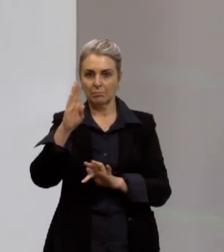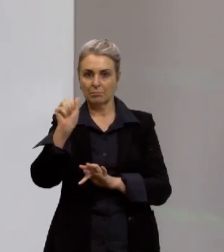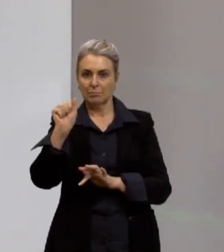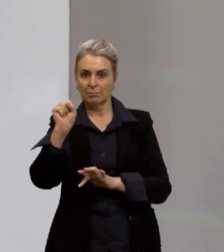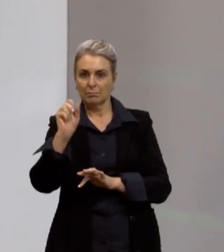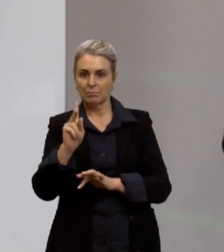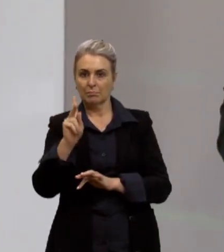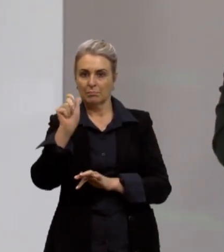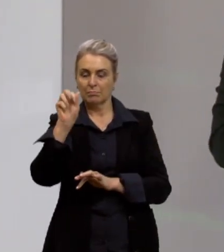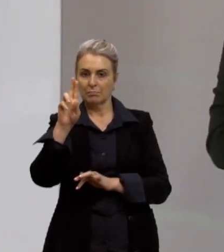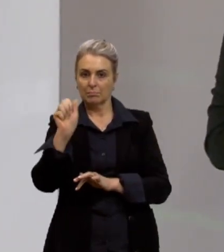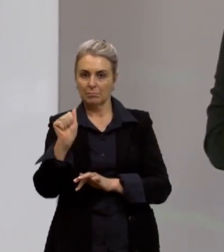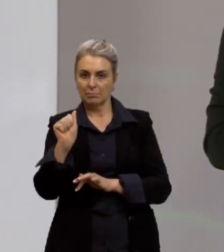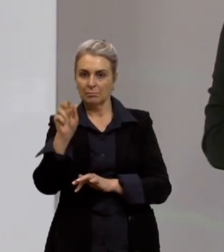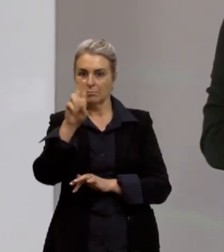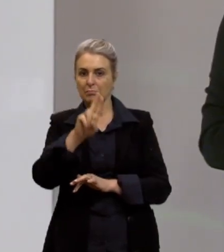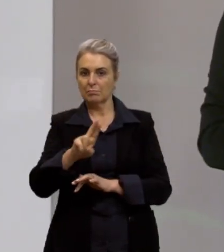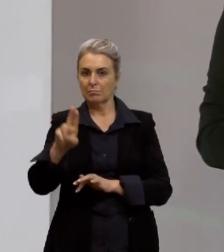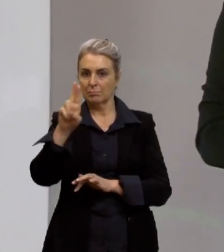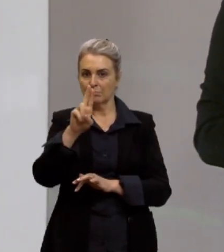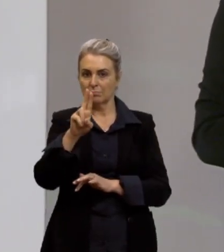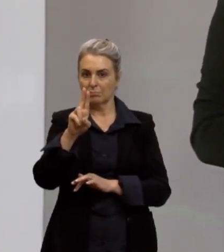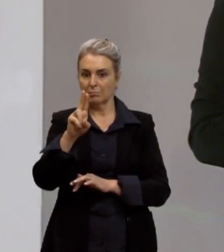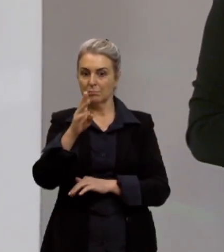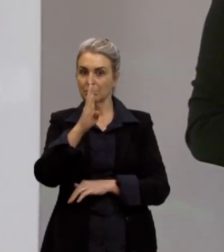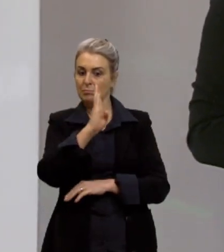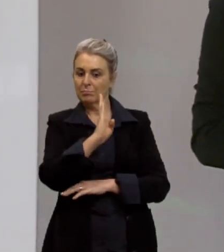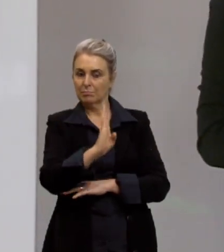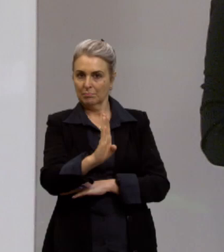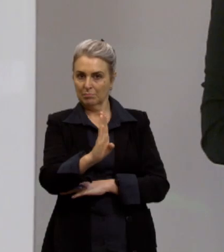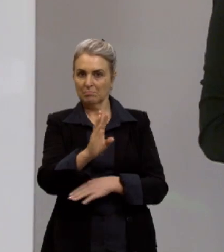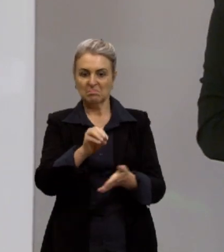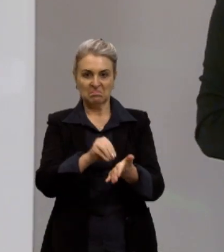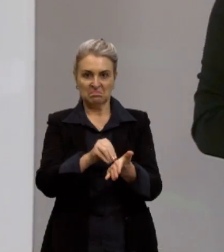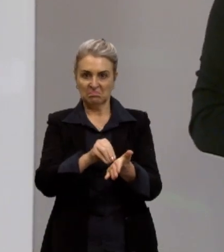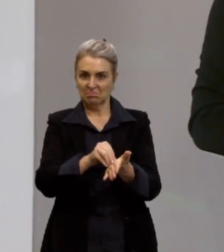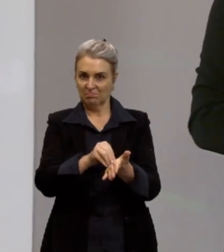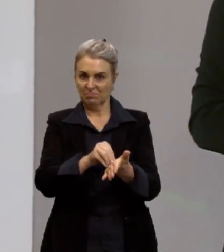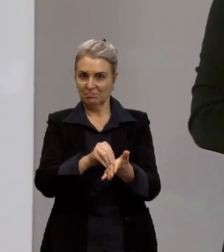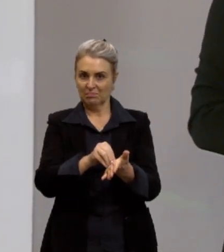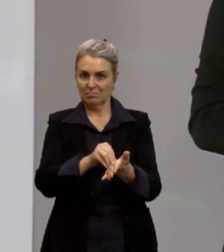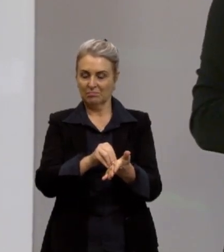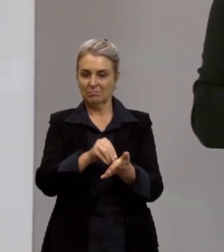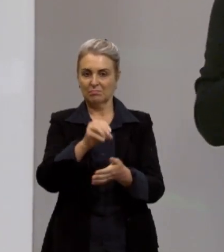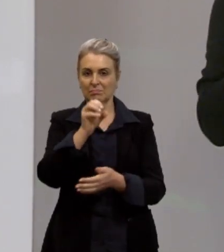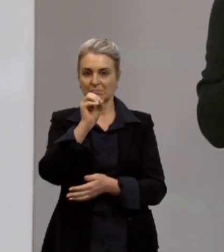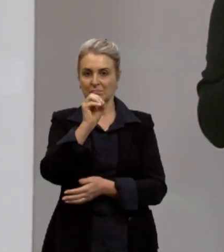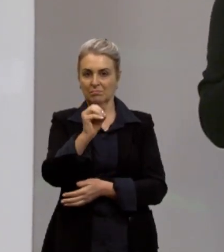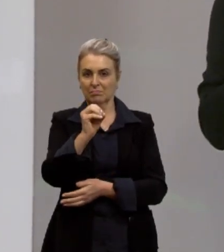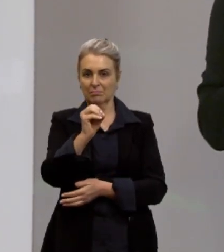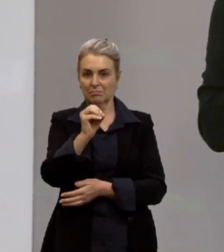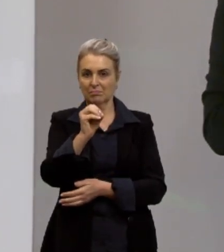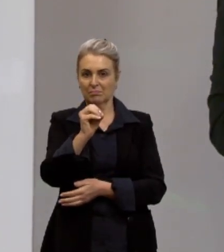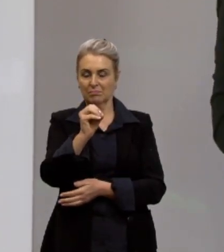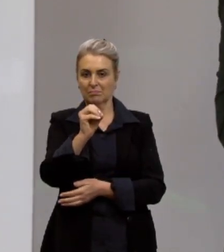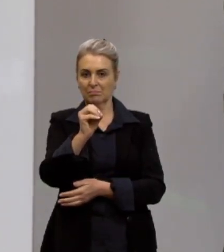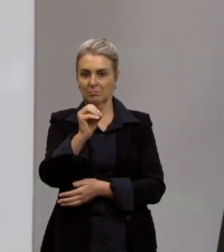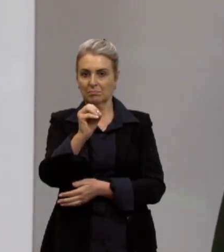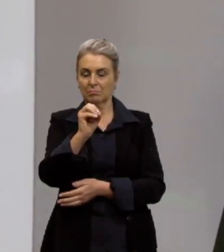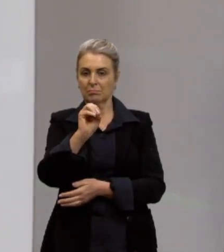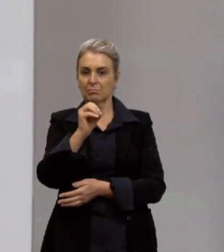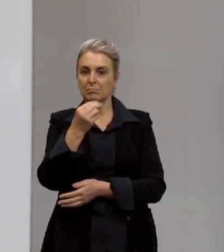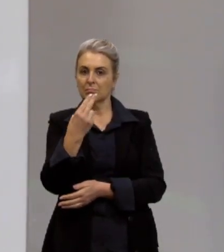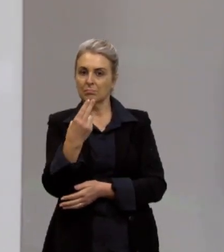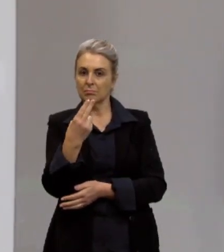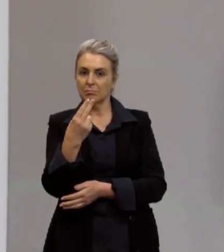no termo que está faltando, no termo do meio, no termo B, eu posso usar o zero. Ou eu posso simplesmente